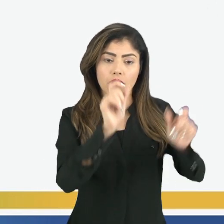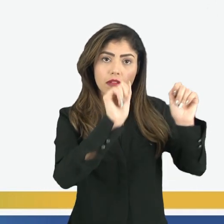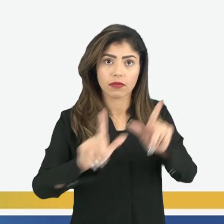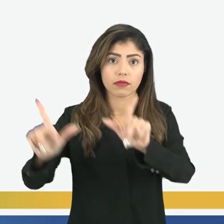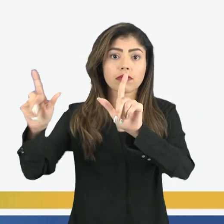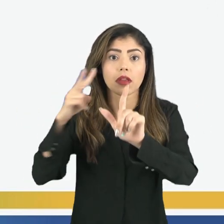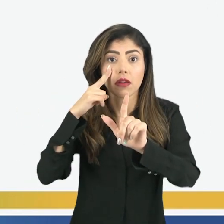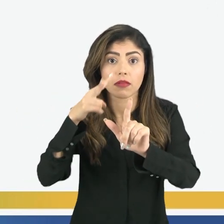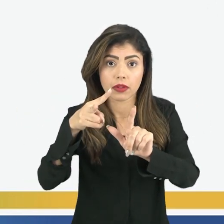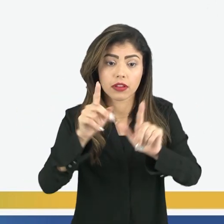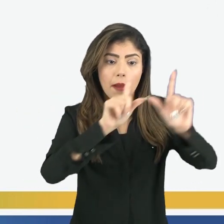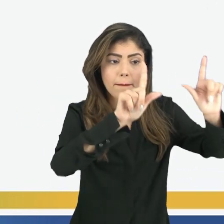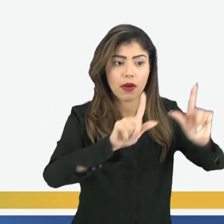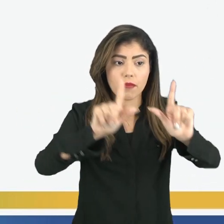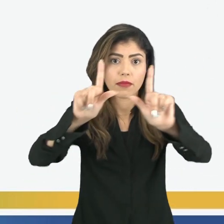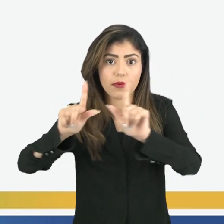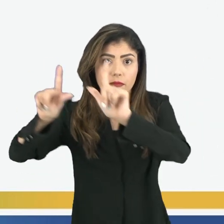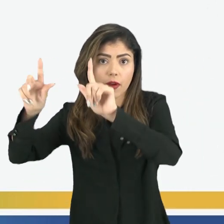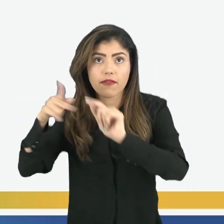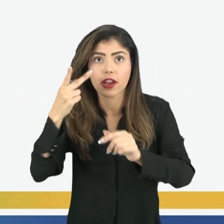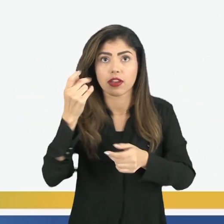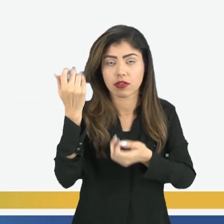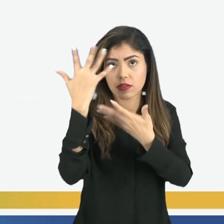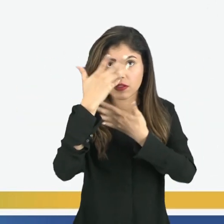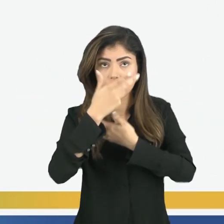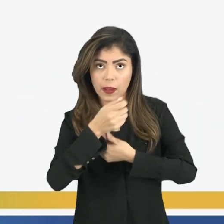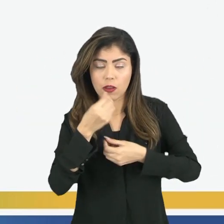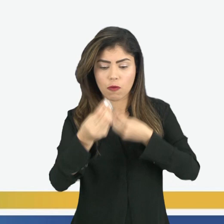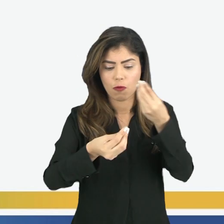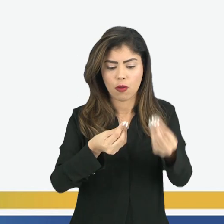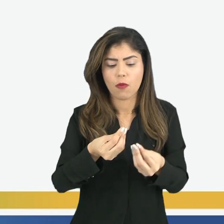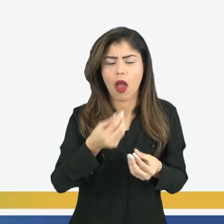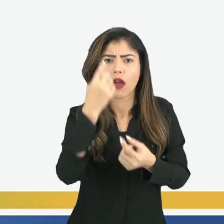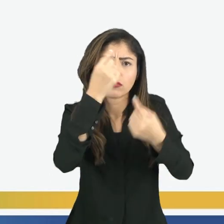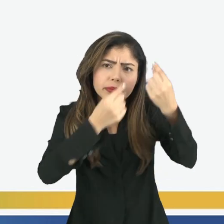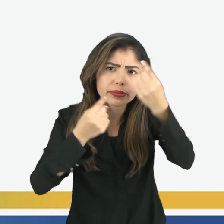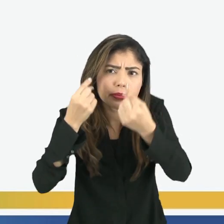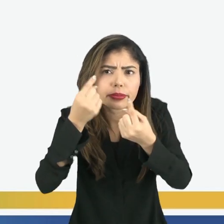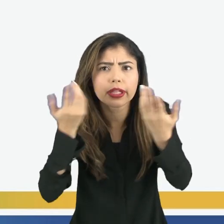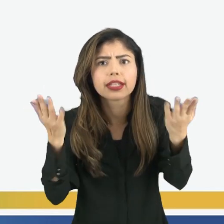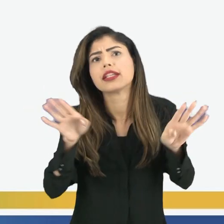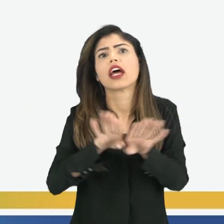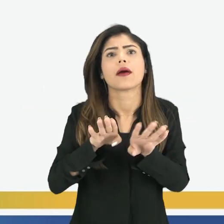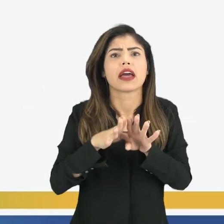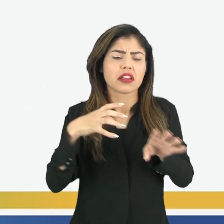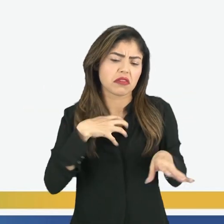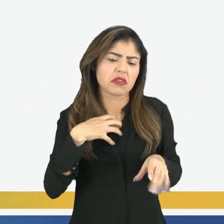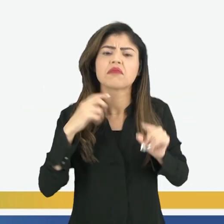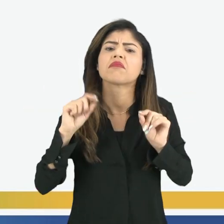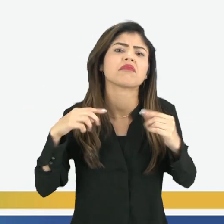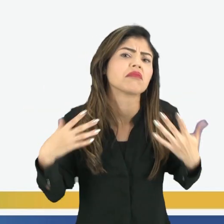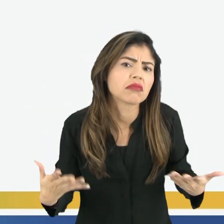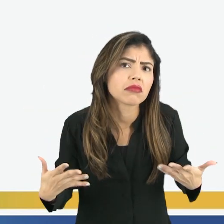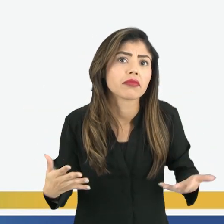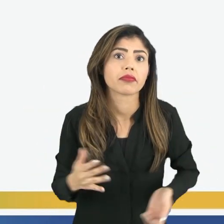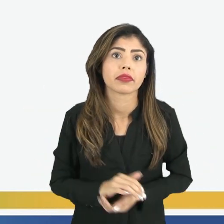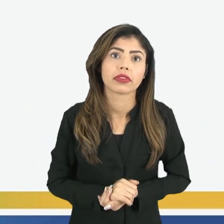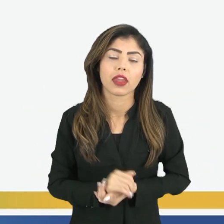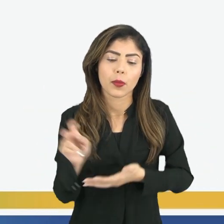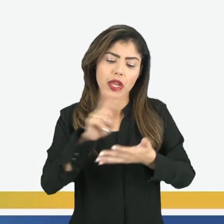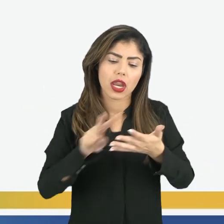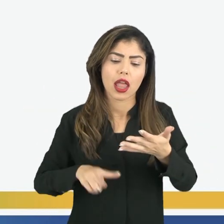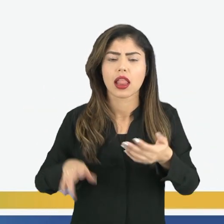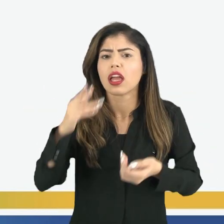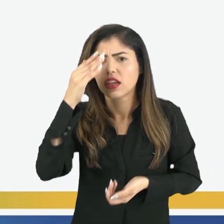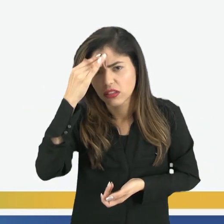cenas, a imagem que fala sobre ela, como ela está, o seu rosto. Ela está sentindo alguma coisa. Para ler e